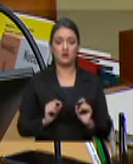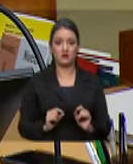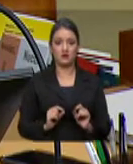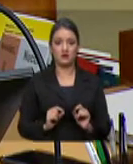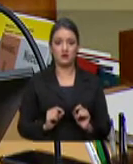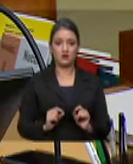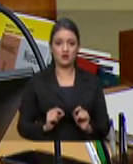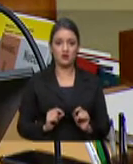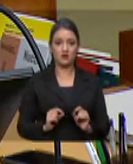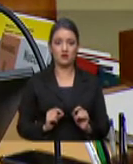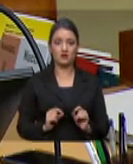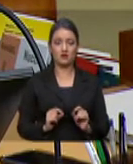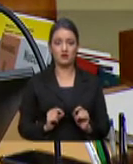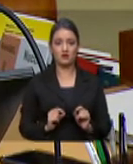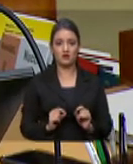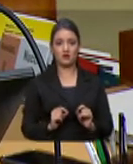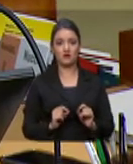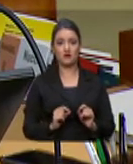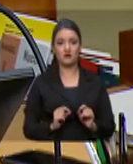a um aditamento